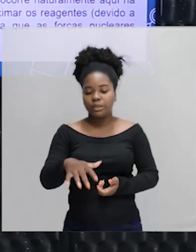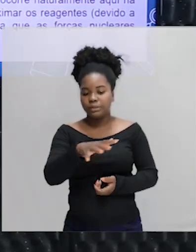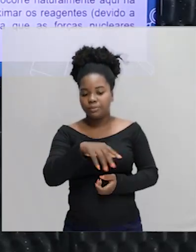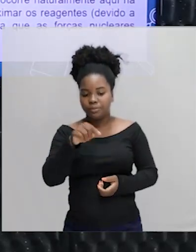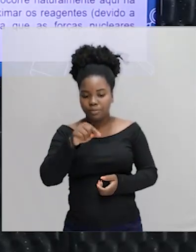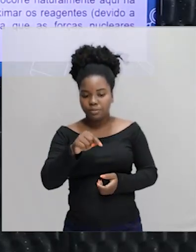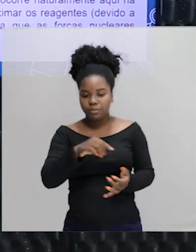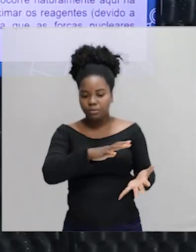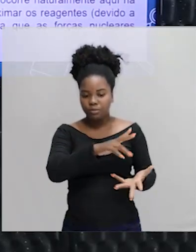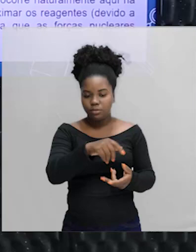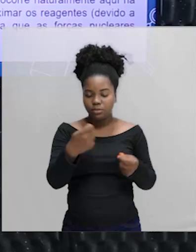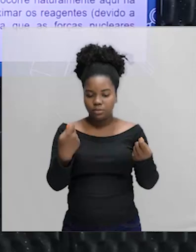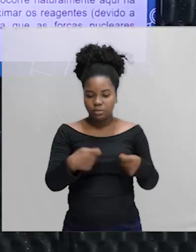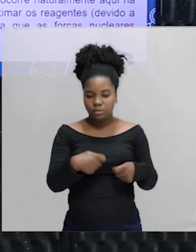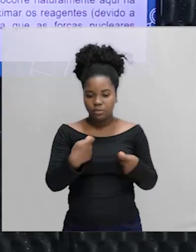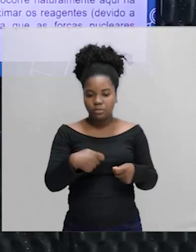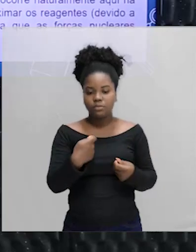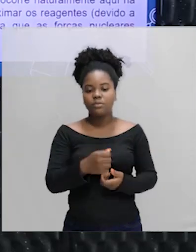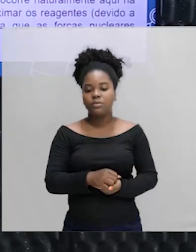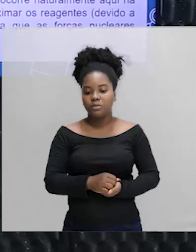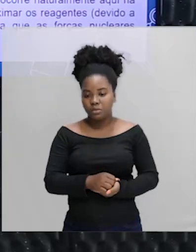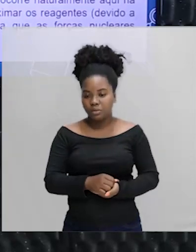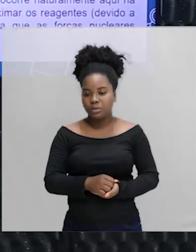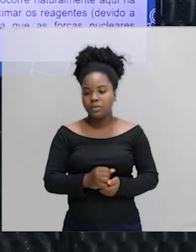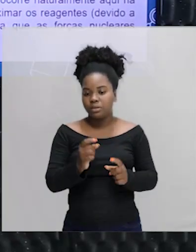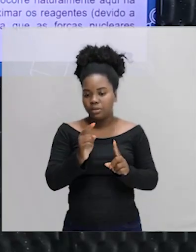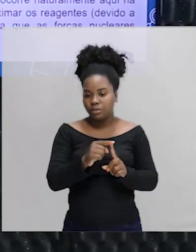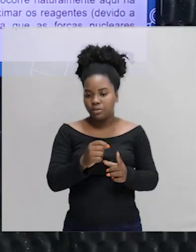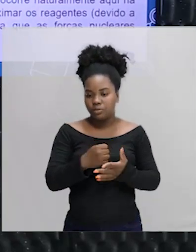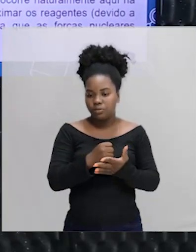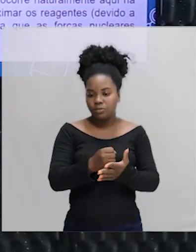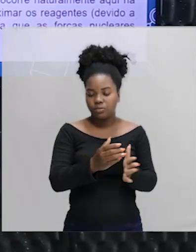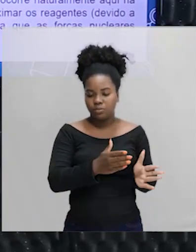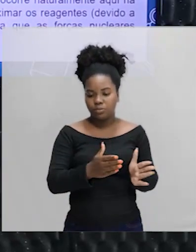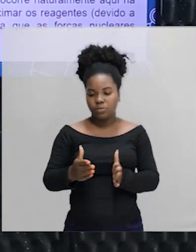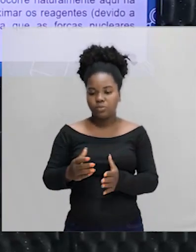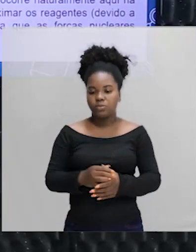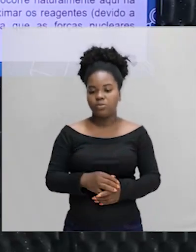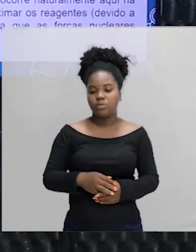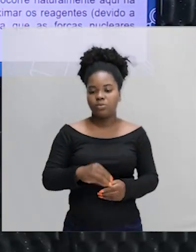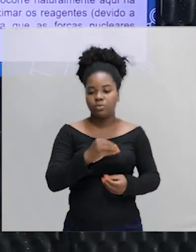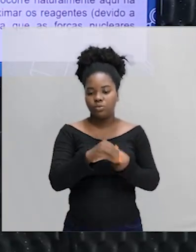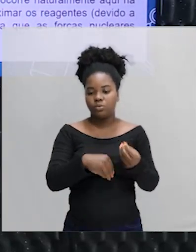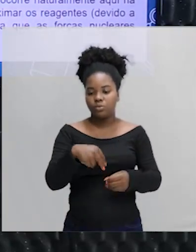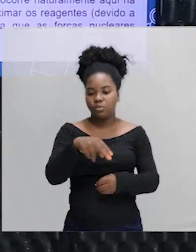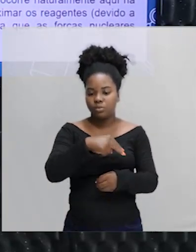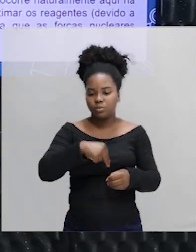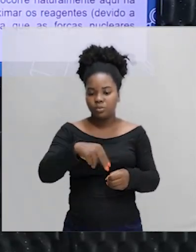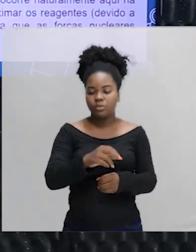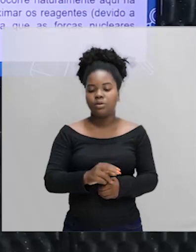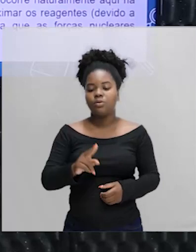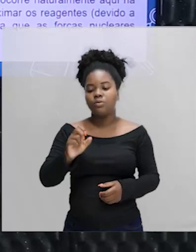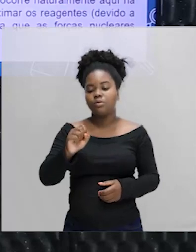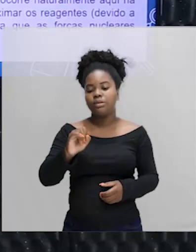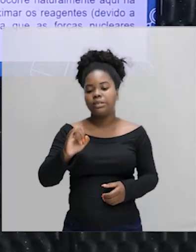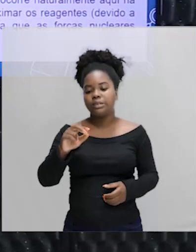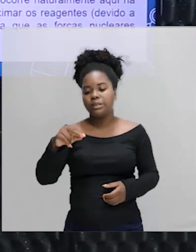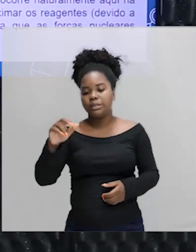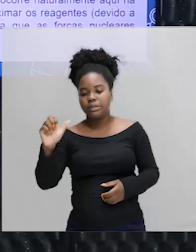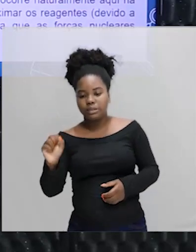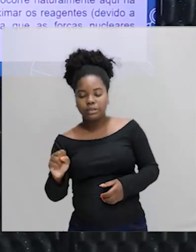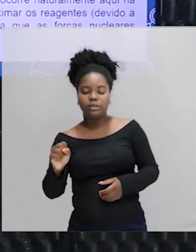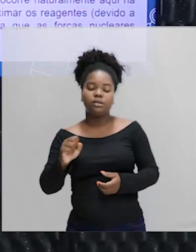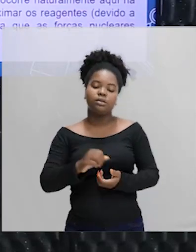precisamos desses artifícios, né, para que ocorra o processo de fusão nuclear, certo? Que são as usinas, né,